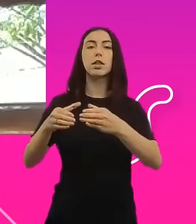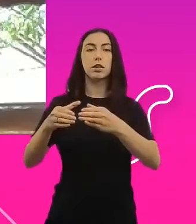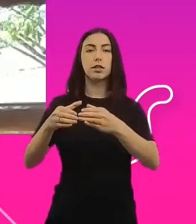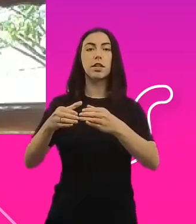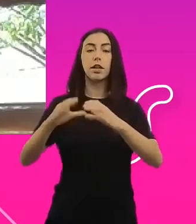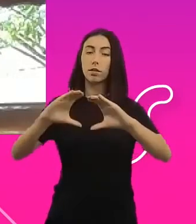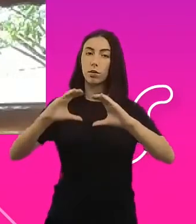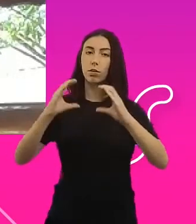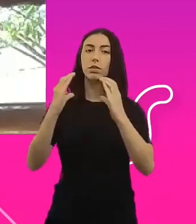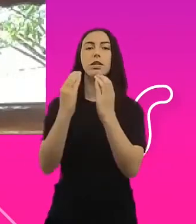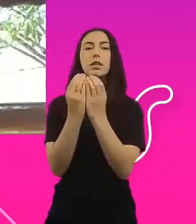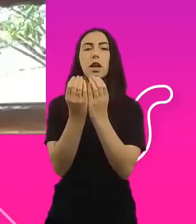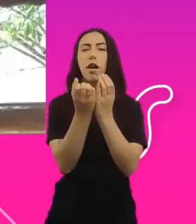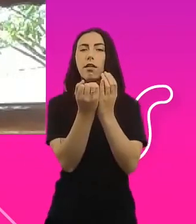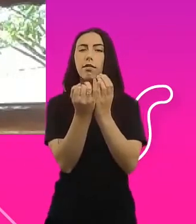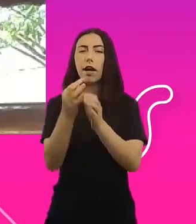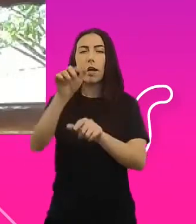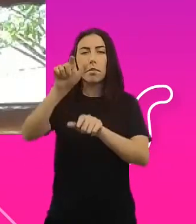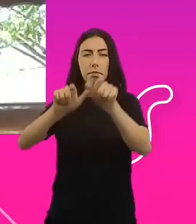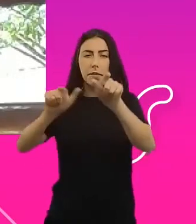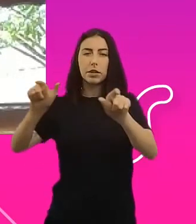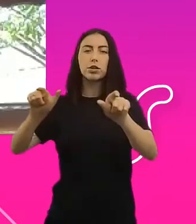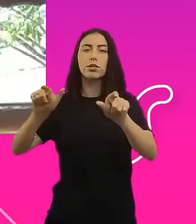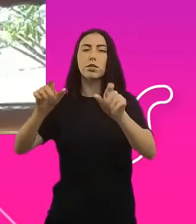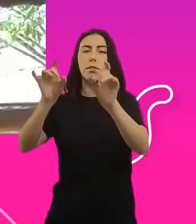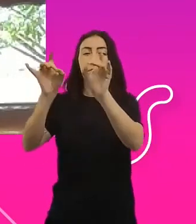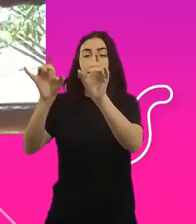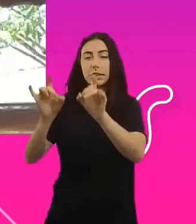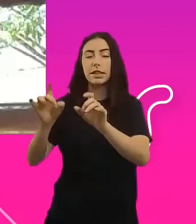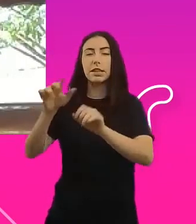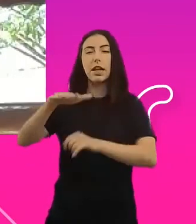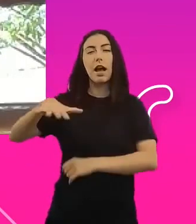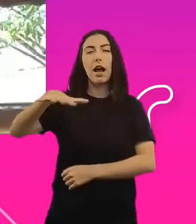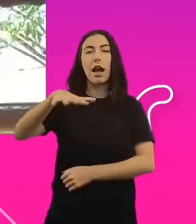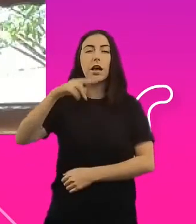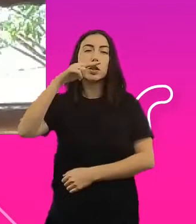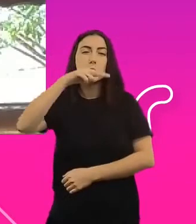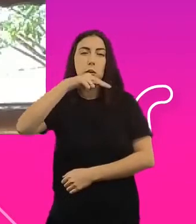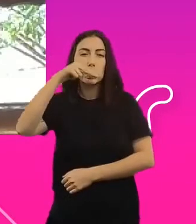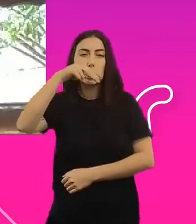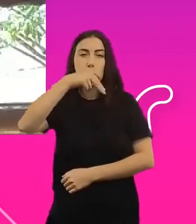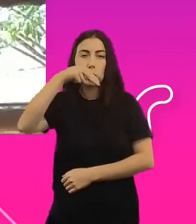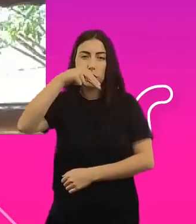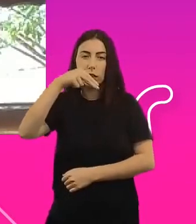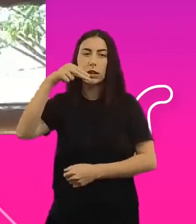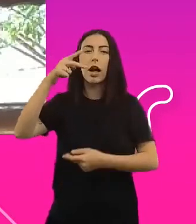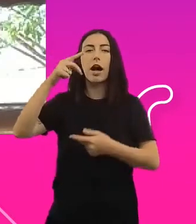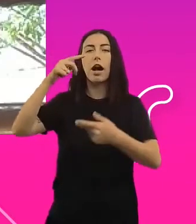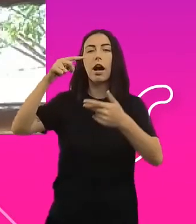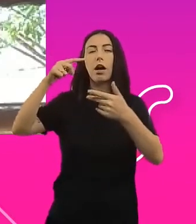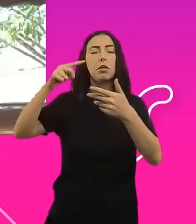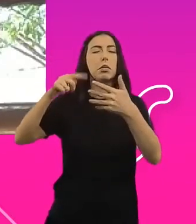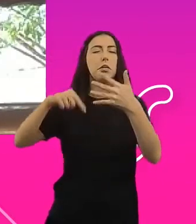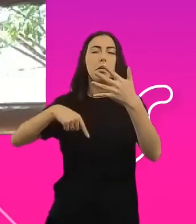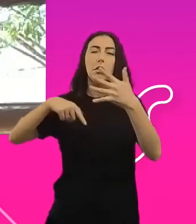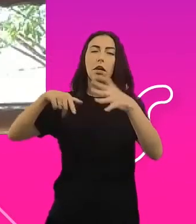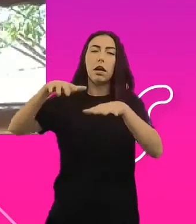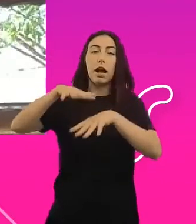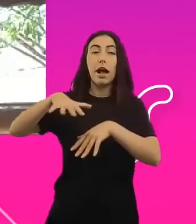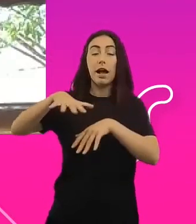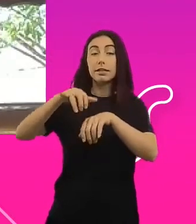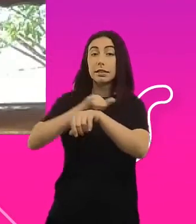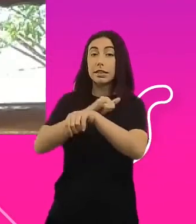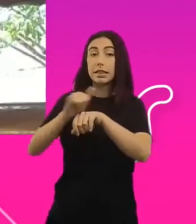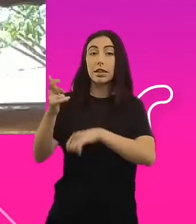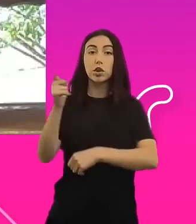diversos especialistas em nutrição, né, em diferentes, enfim, áreas estratégicas para conseguir responder essa crise. E a